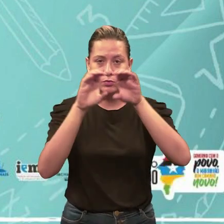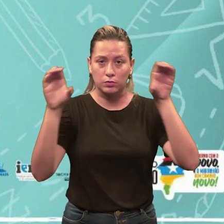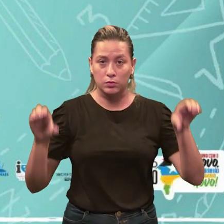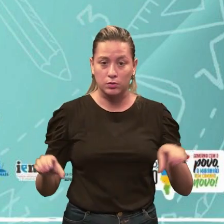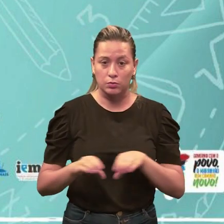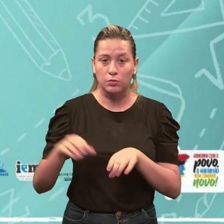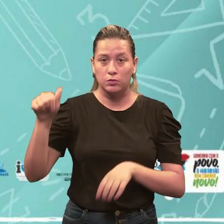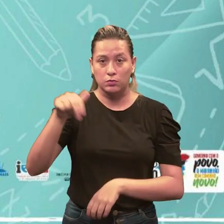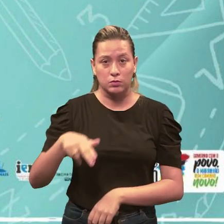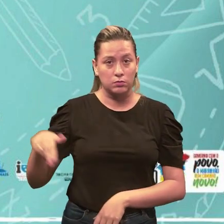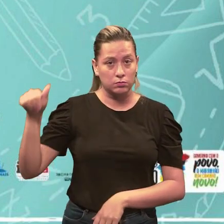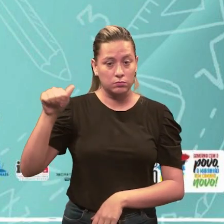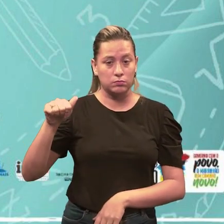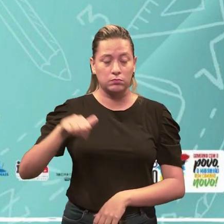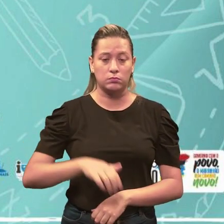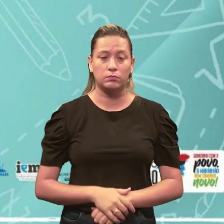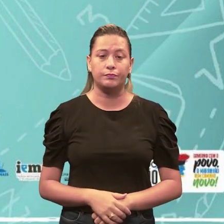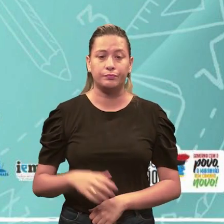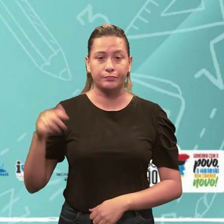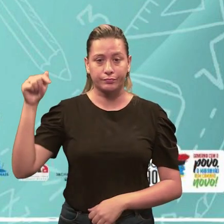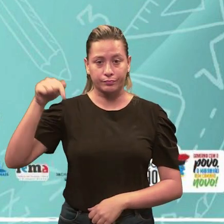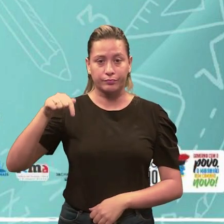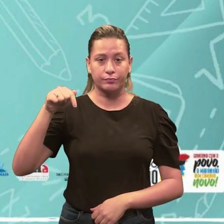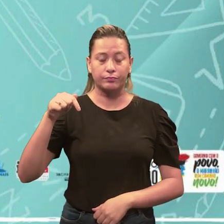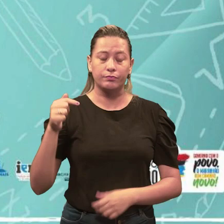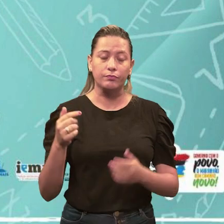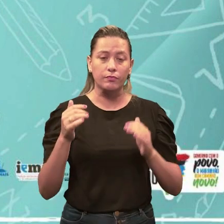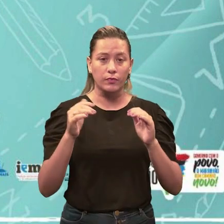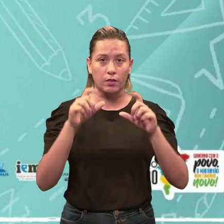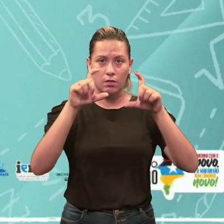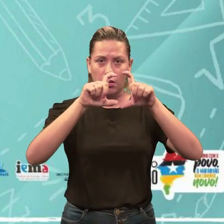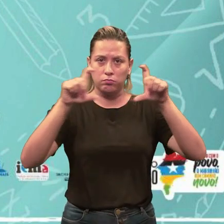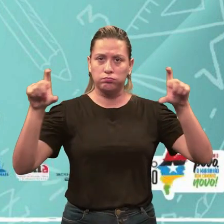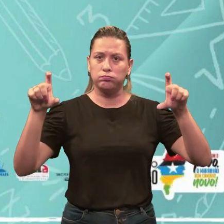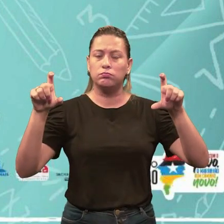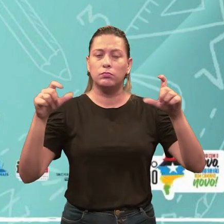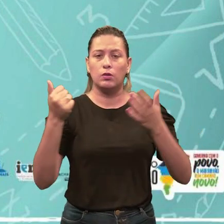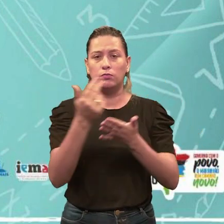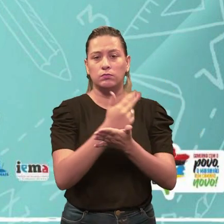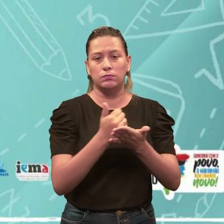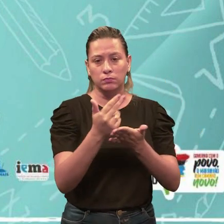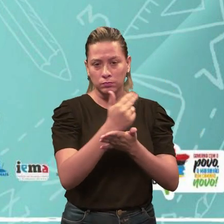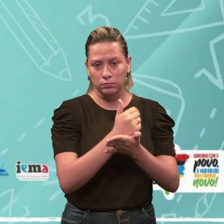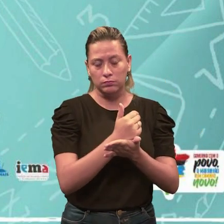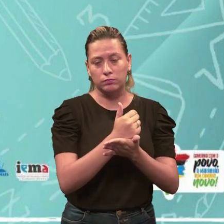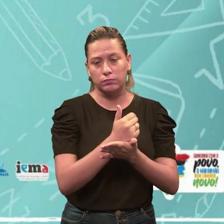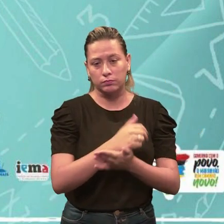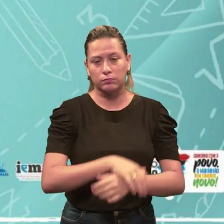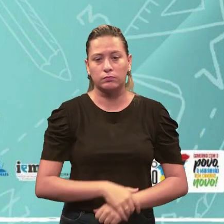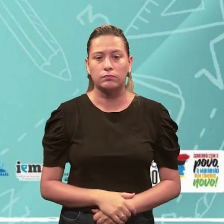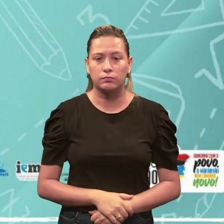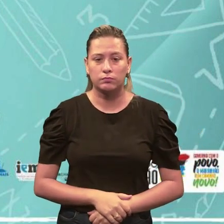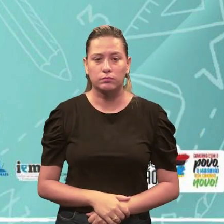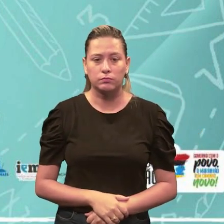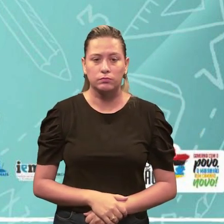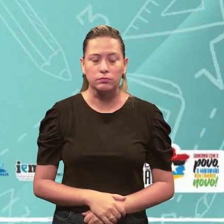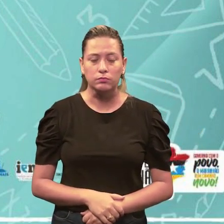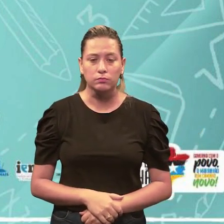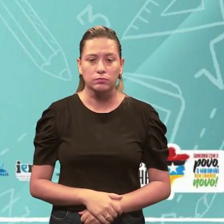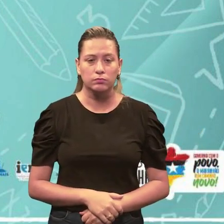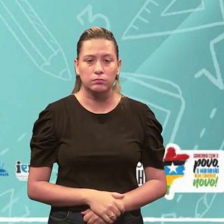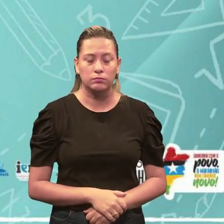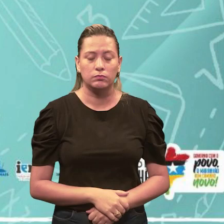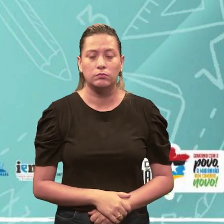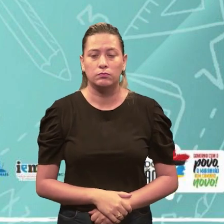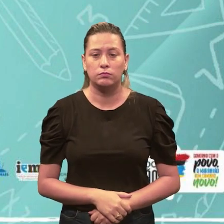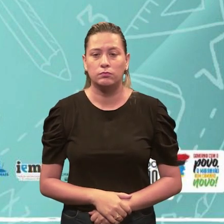Aqui também um outro exemplo, né, de um circuito analógico. Aqui eu tenho na parte superior a planta baixa,